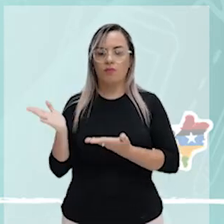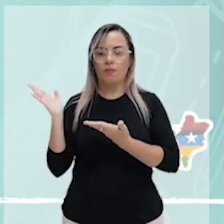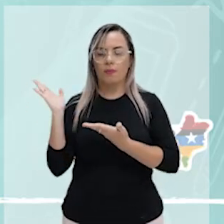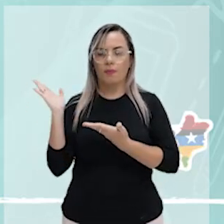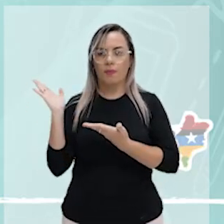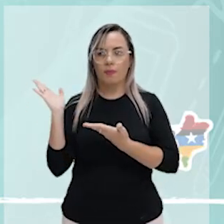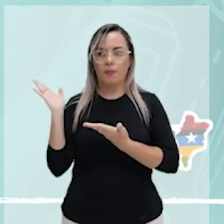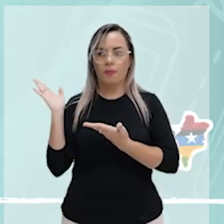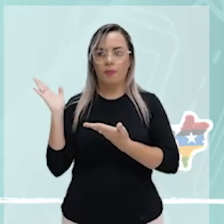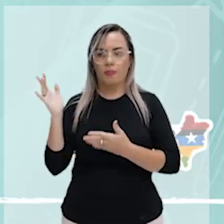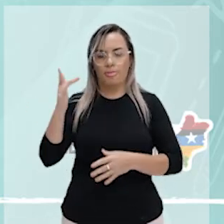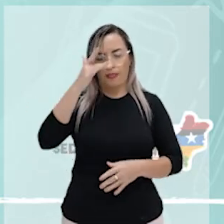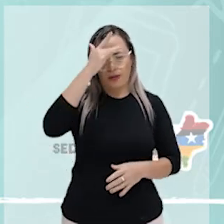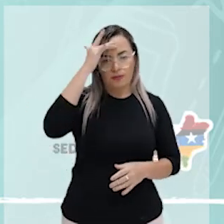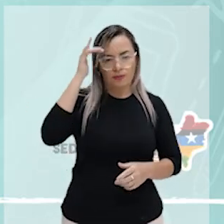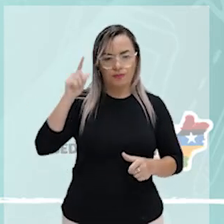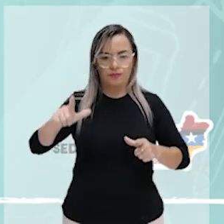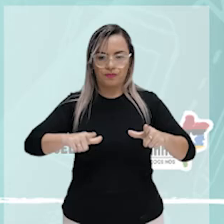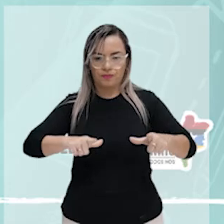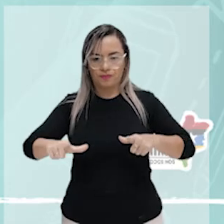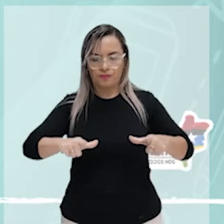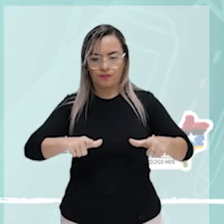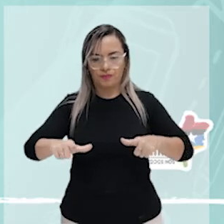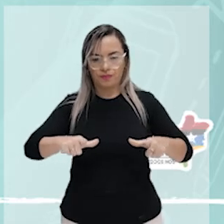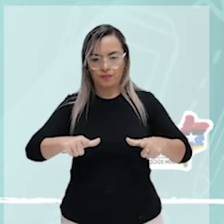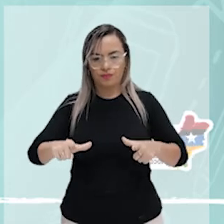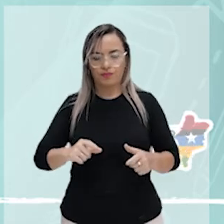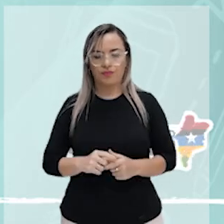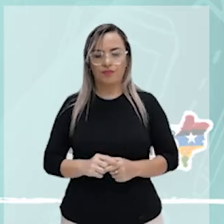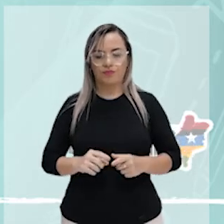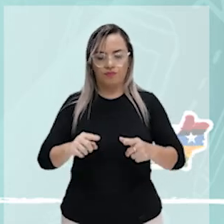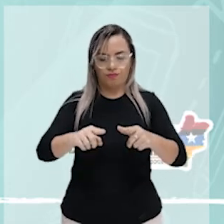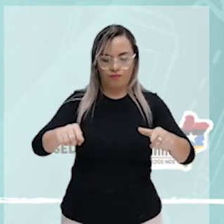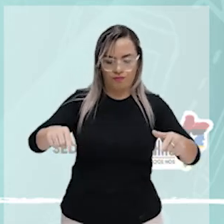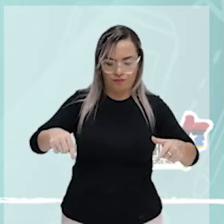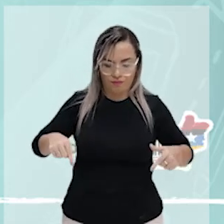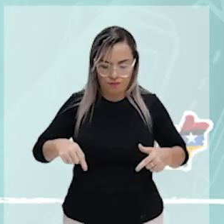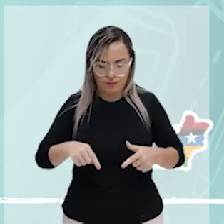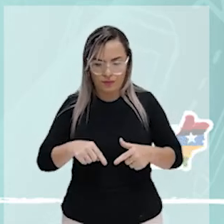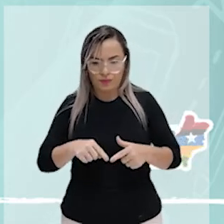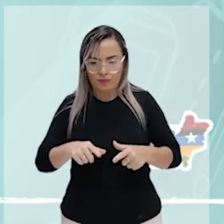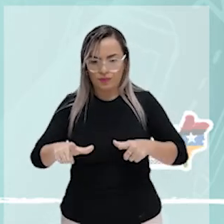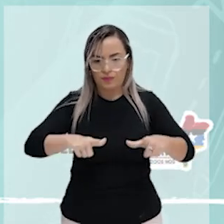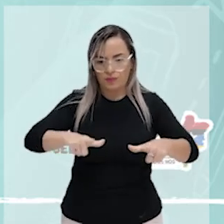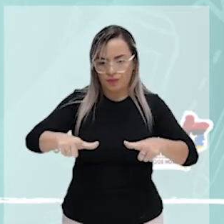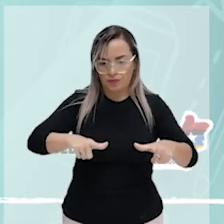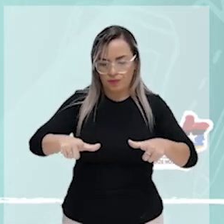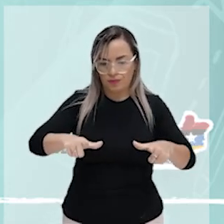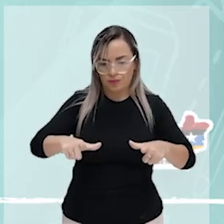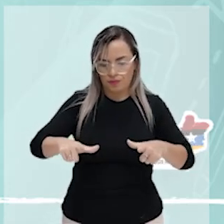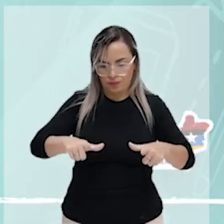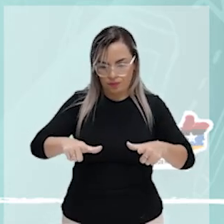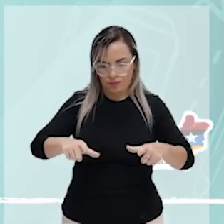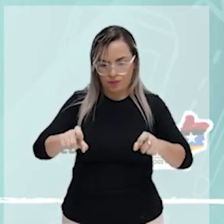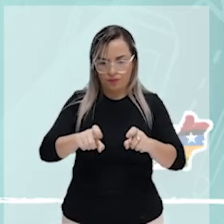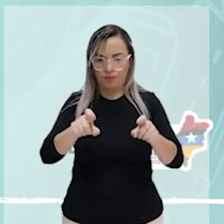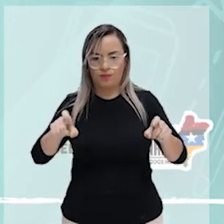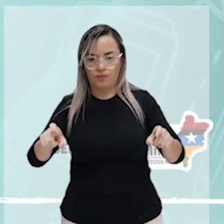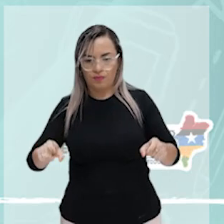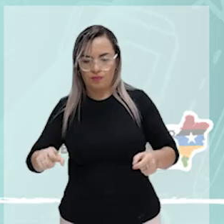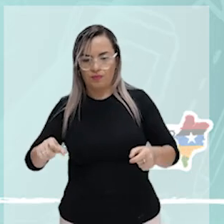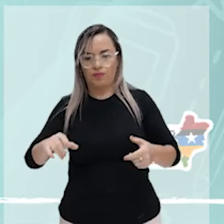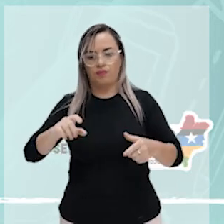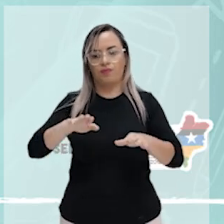trabalhando. Como é que eu sei? É um ambiente de trabalho, tem computador, tem uma mesa, tem um cafezinho